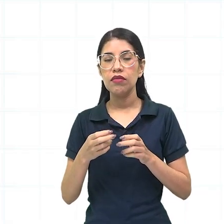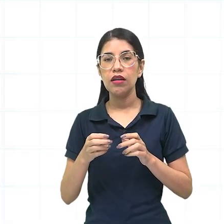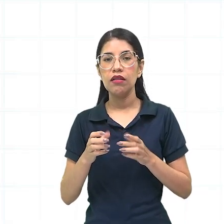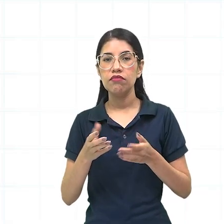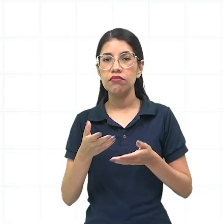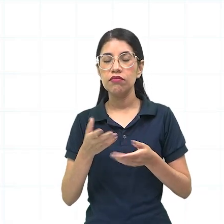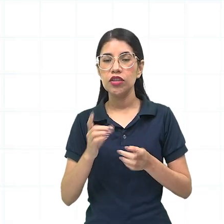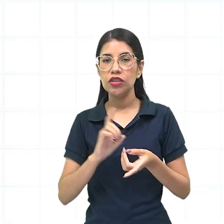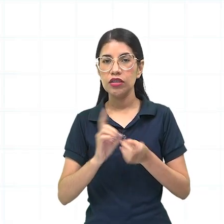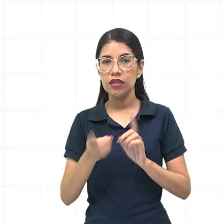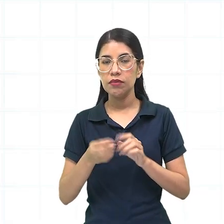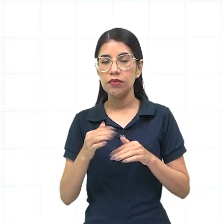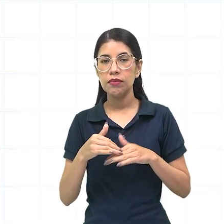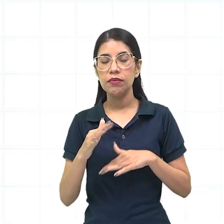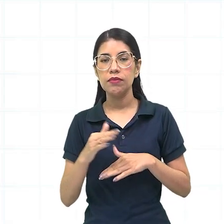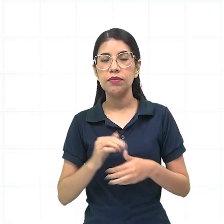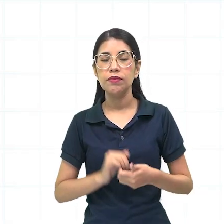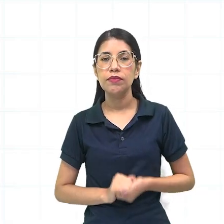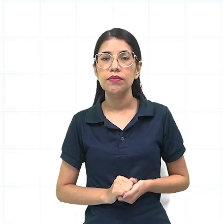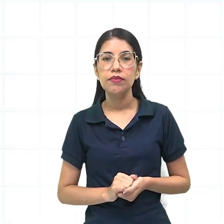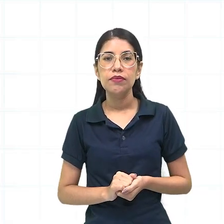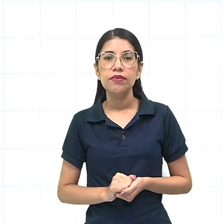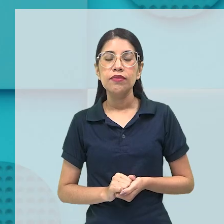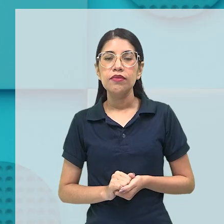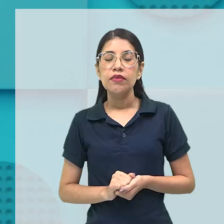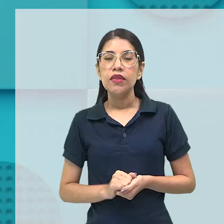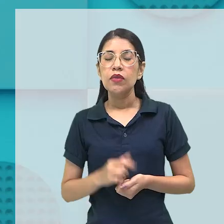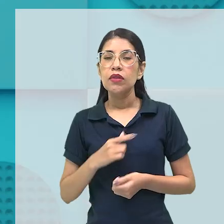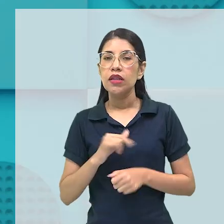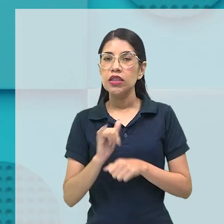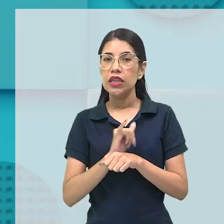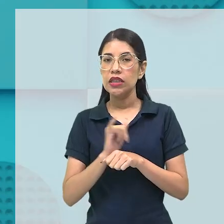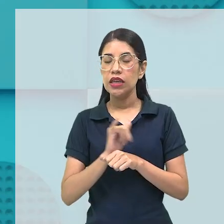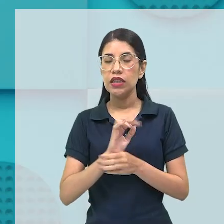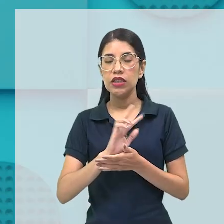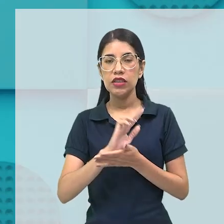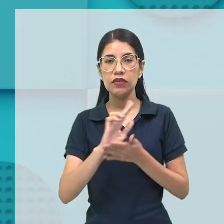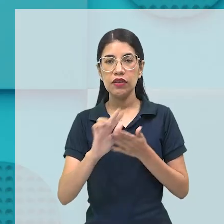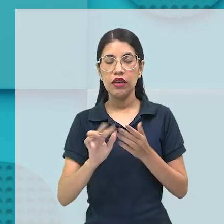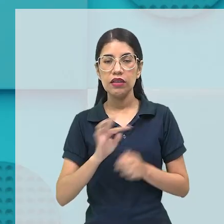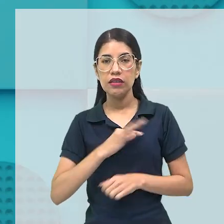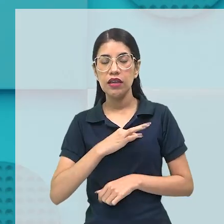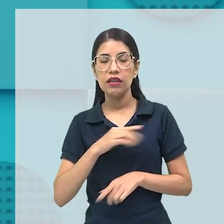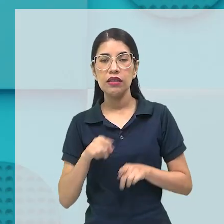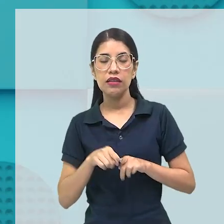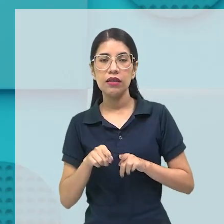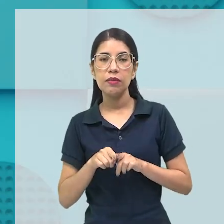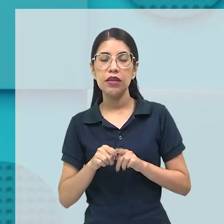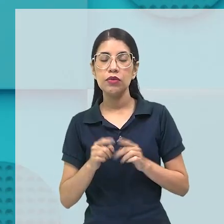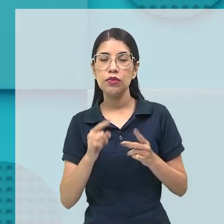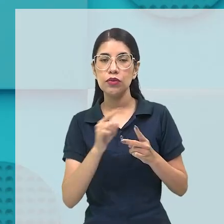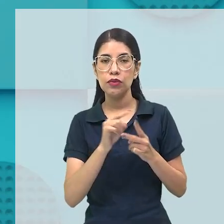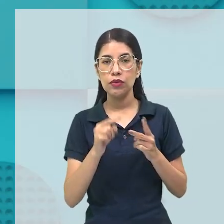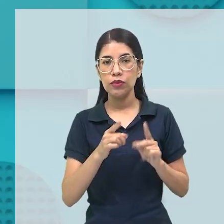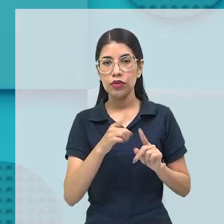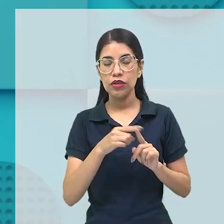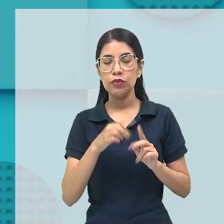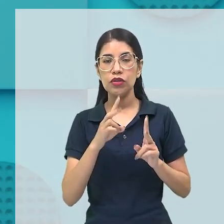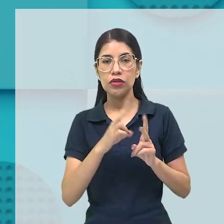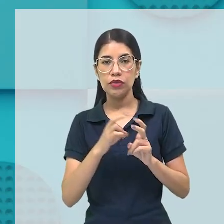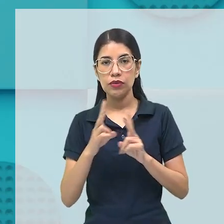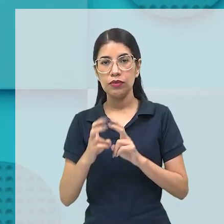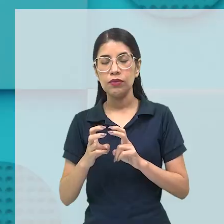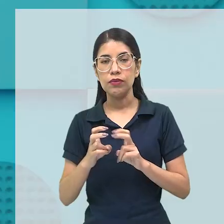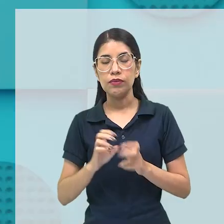Ok? Então, esses são os nomes de algumas das técnicas principais de cada uma das duas, tanto da luta